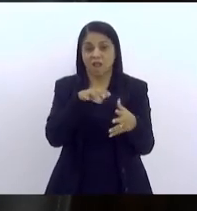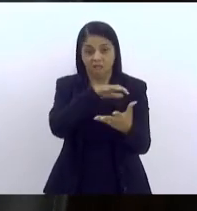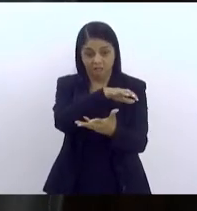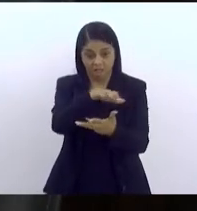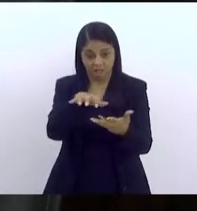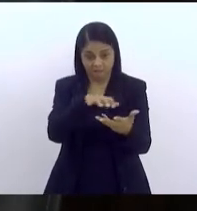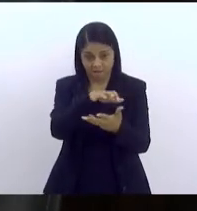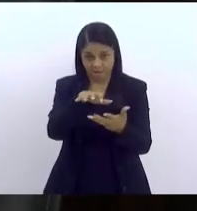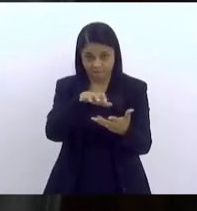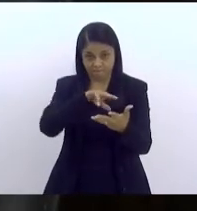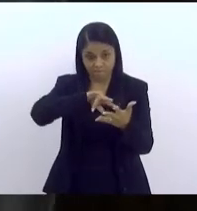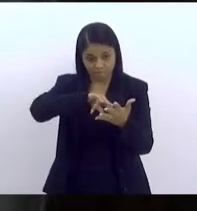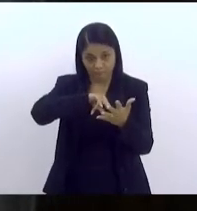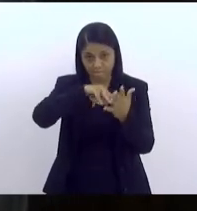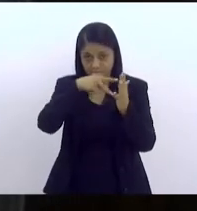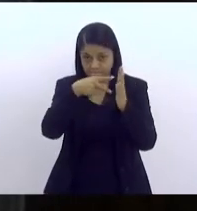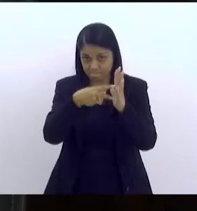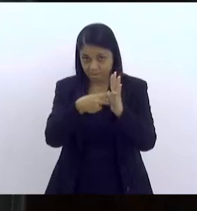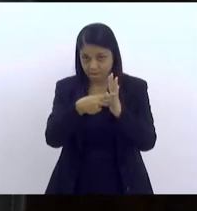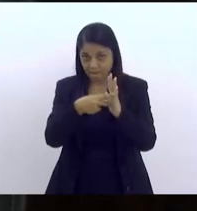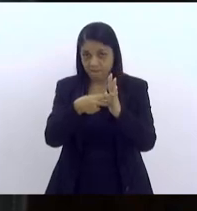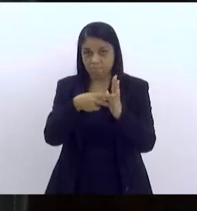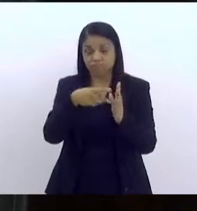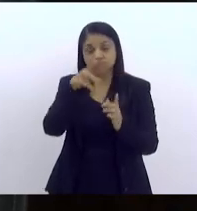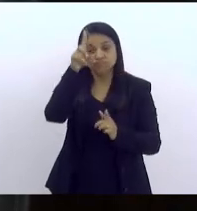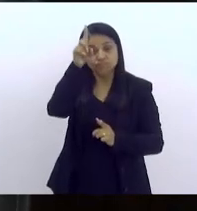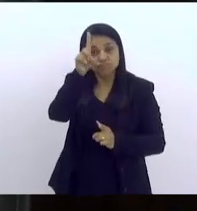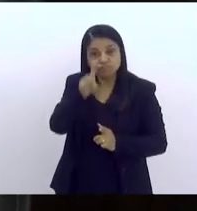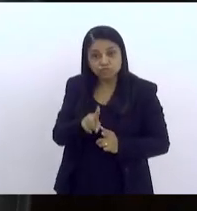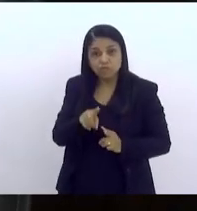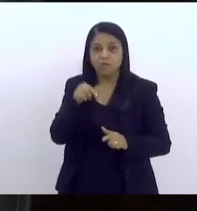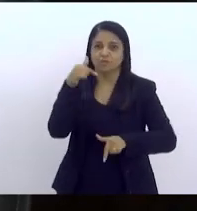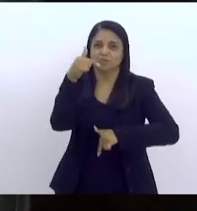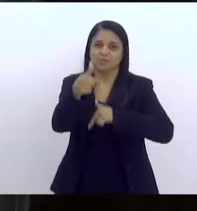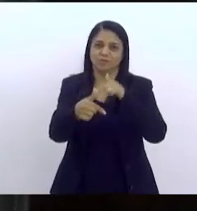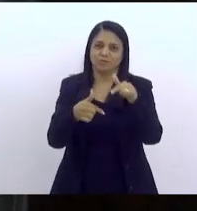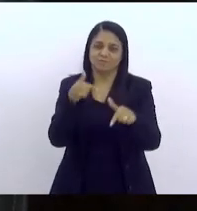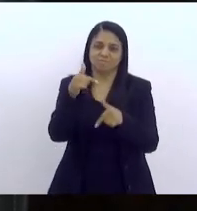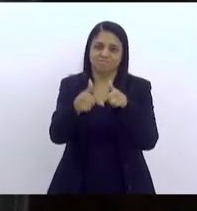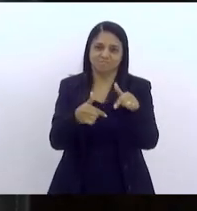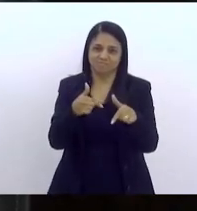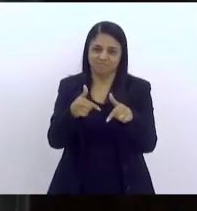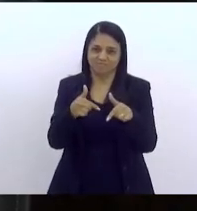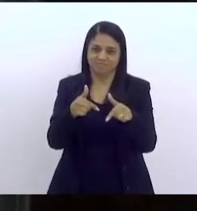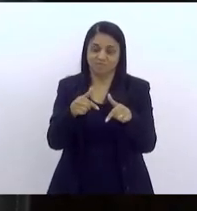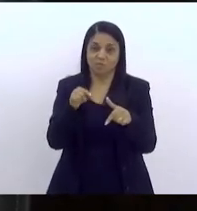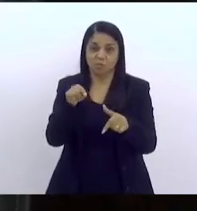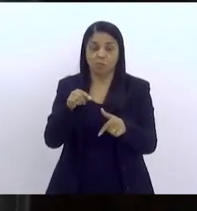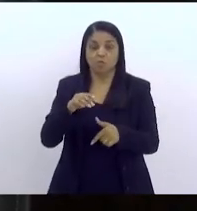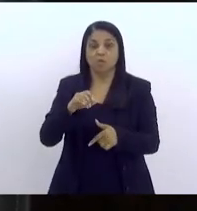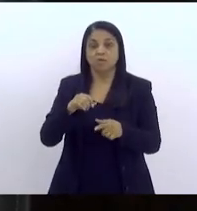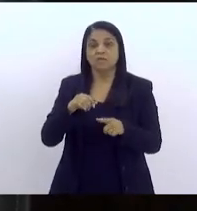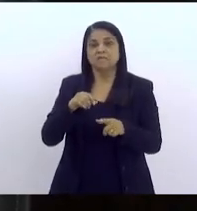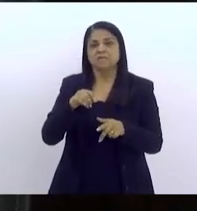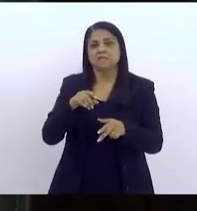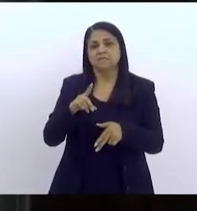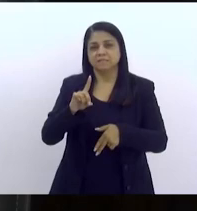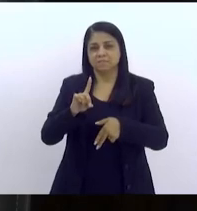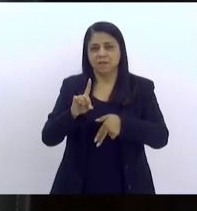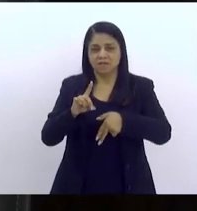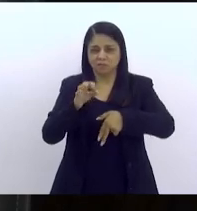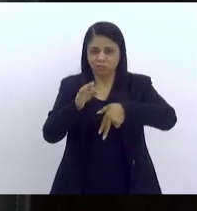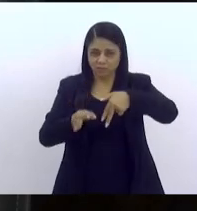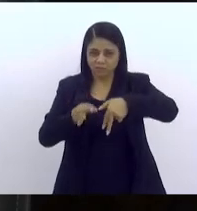ao trabalhador é um instrumento legal ocorre que o desembargador Ricardo Rodrigues